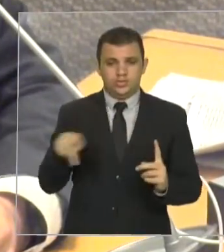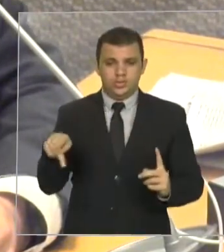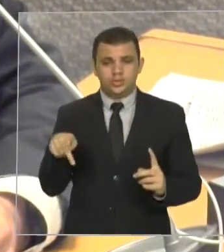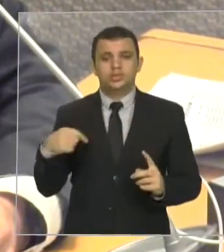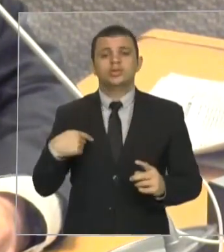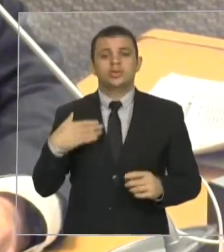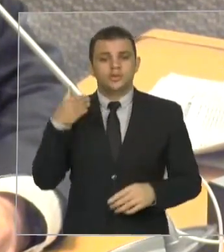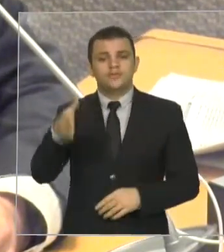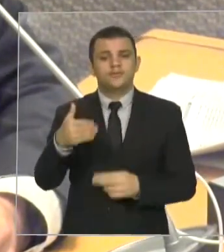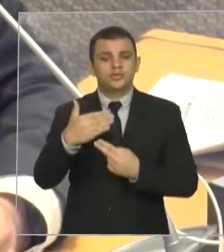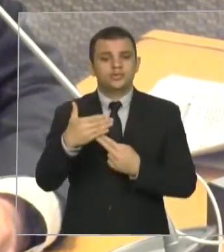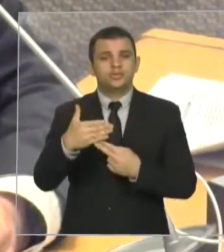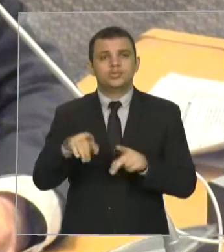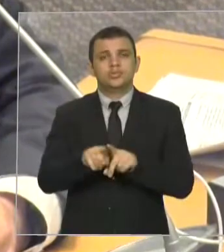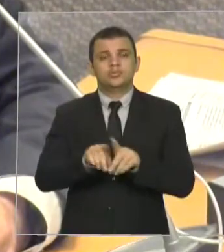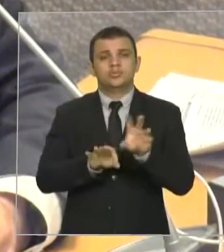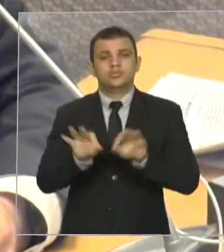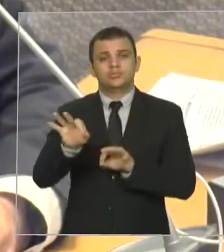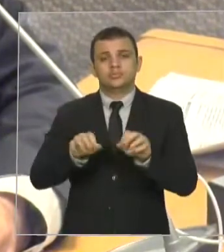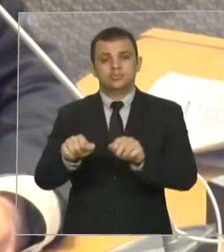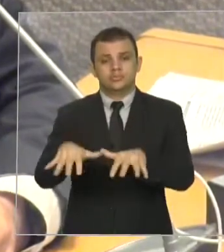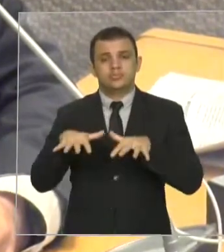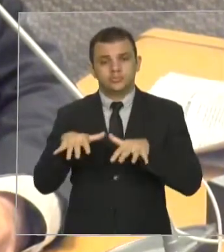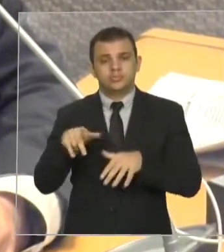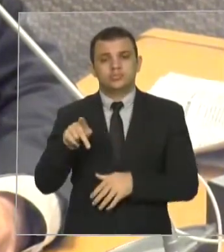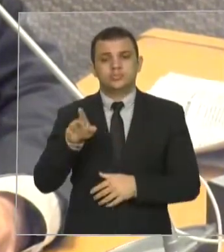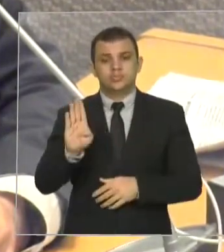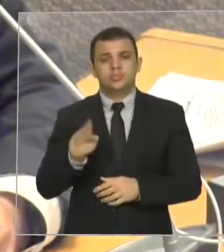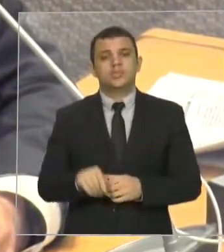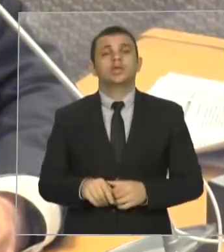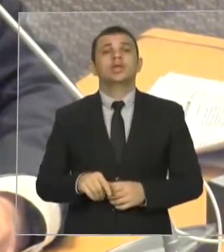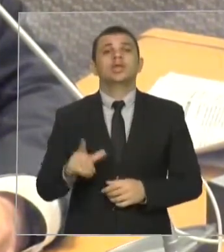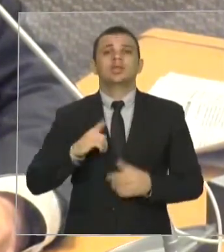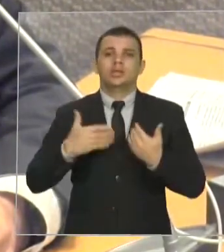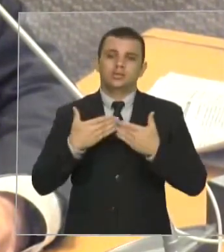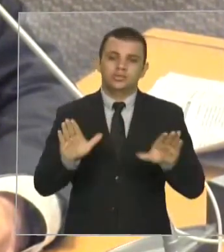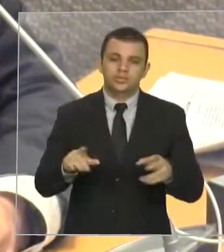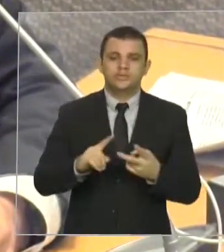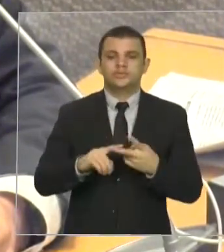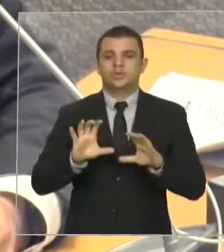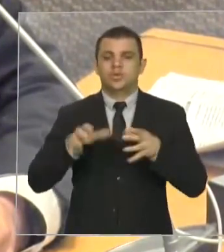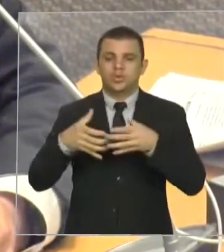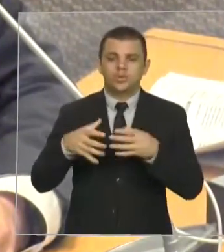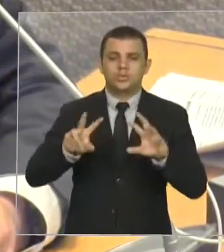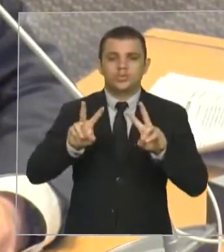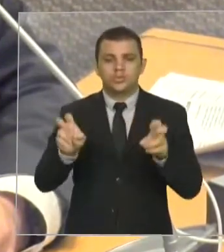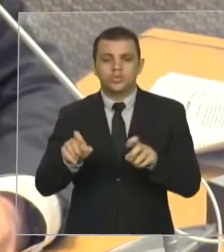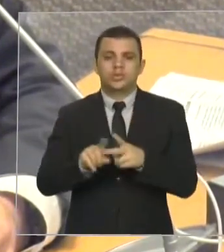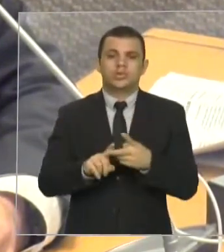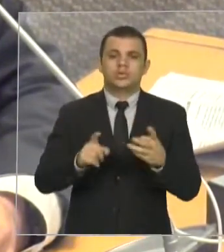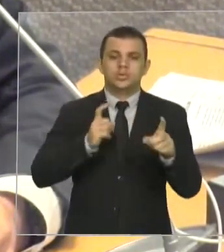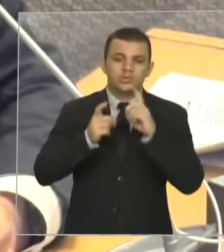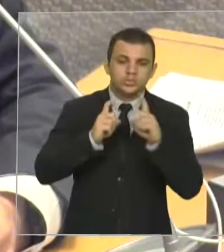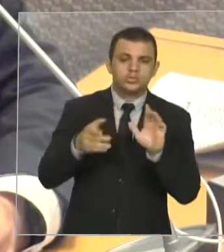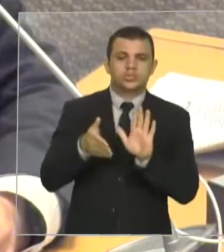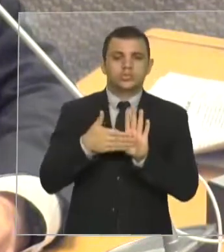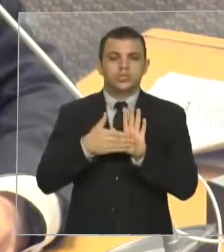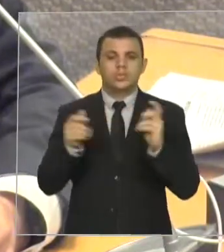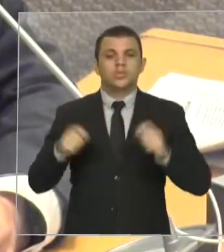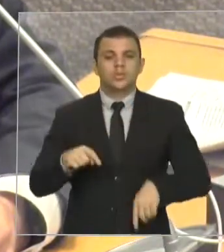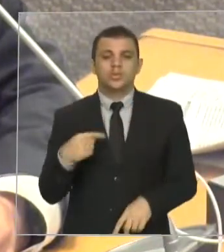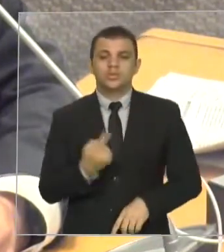plano, onde foi feita a abertura, onde foi feito grupo temático, onde foi feito discussões, propostas, para que a gente pudesse construir esse